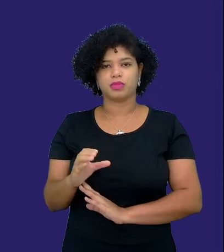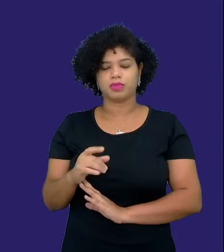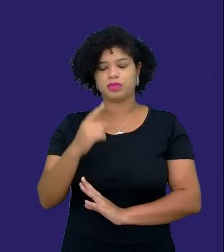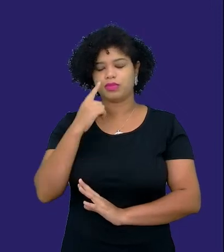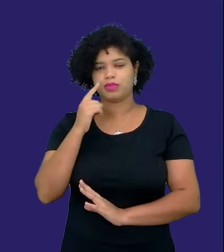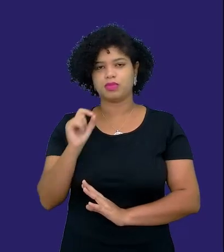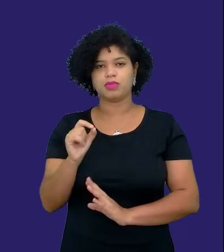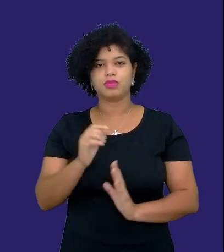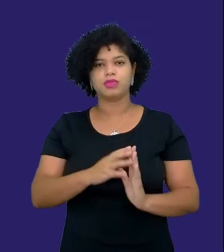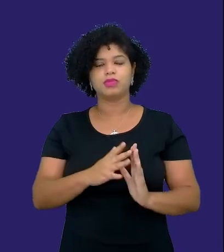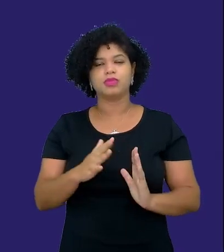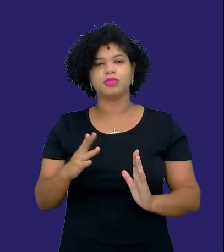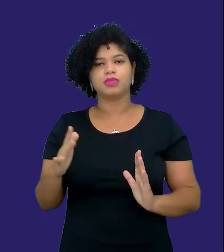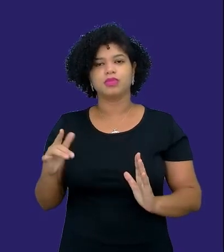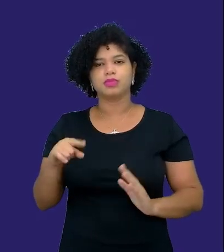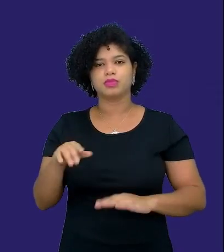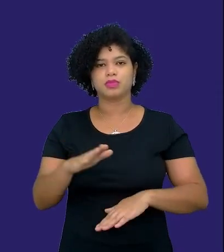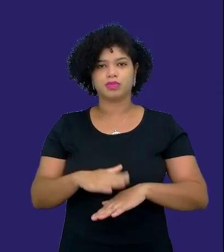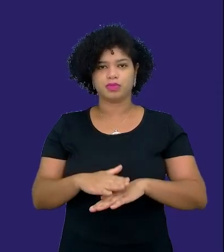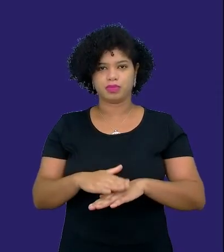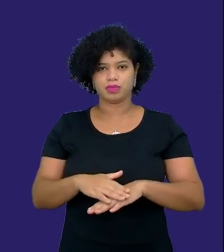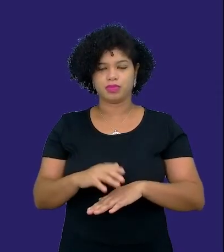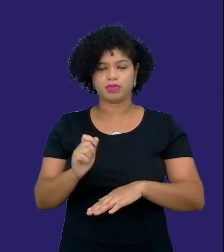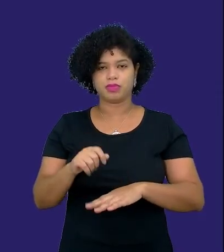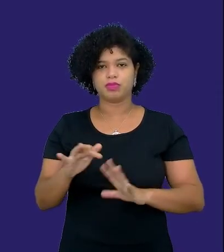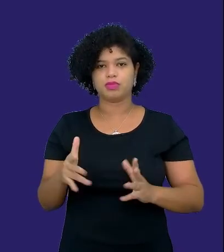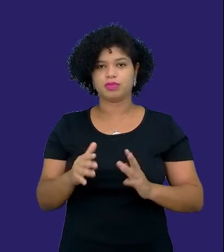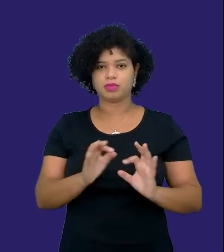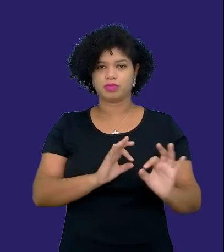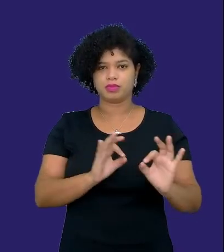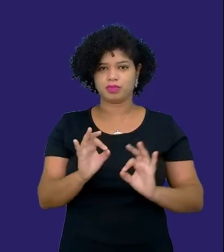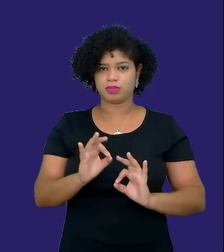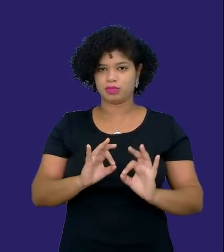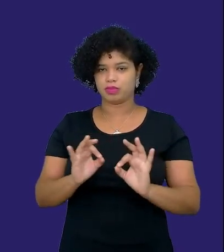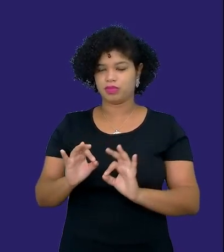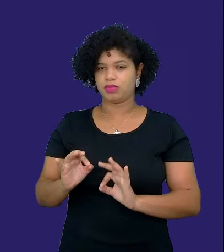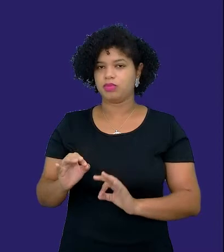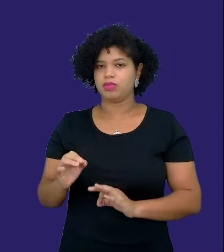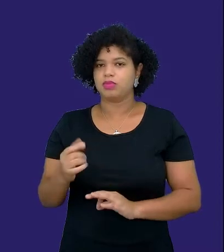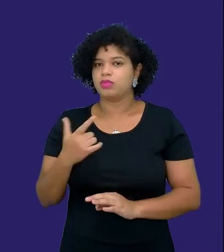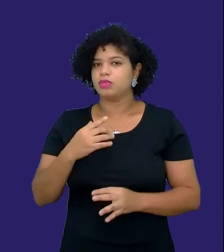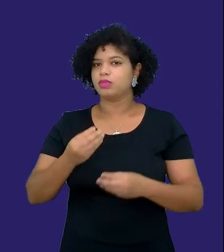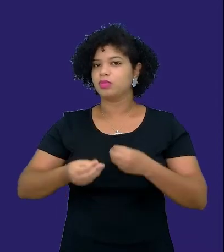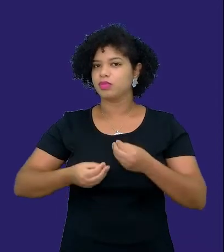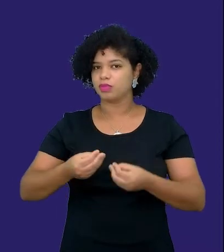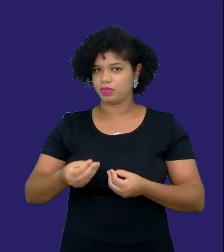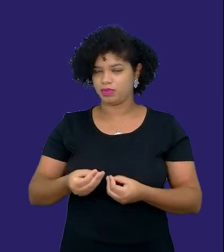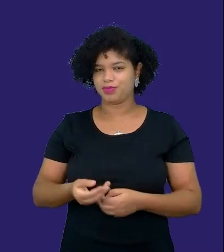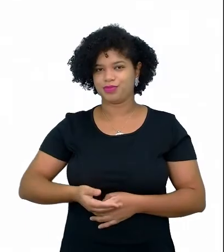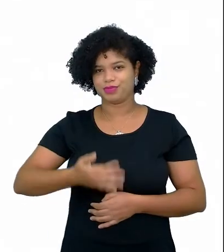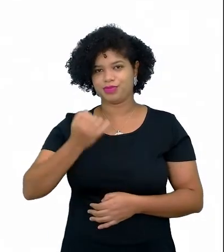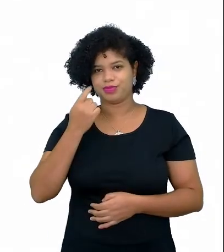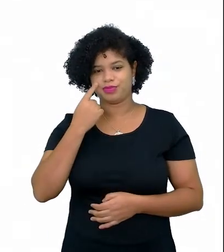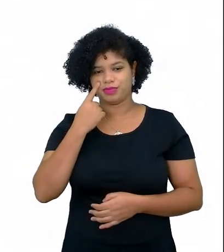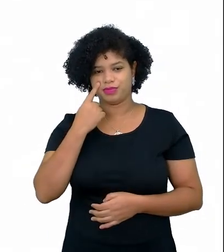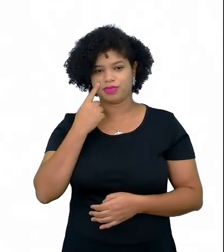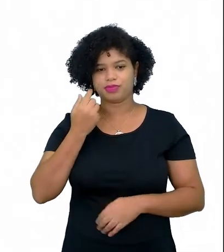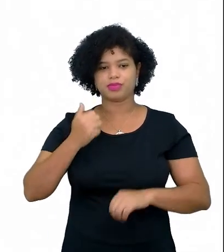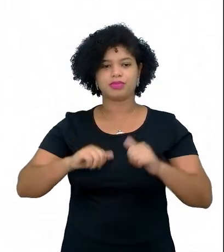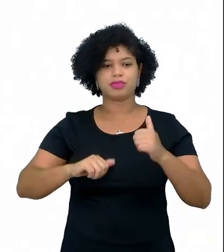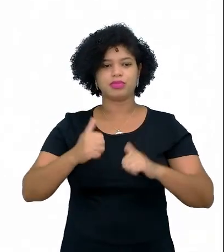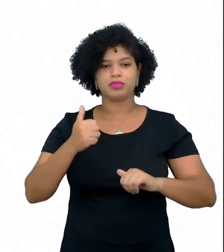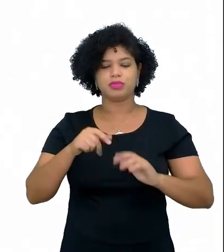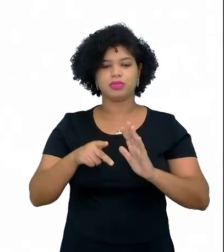roteiro para que vocês façam, para construir melhor o planejamento de como que a gente vai trabalhar com isso, né? Então, vamos lá. Nós vamos analisar a situação